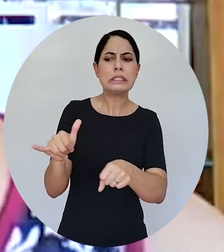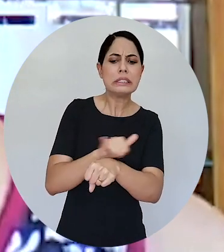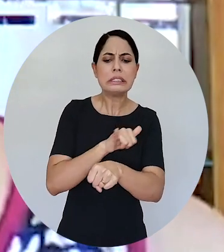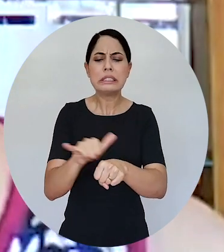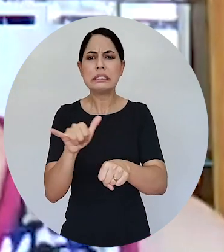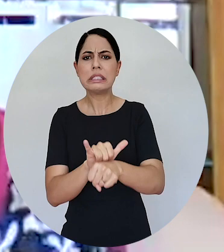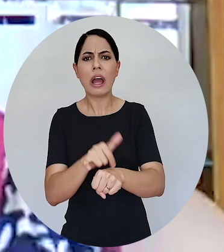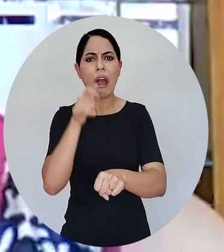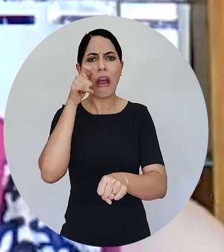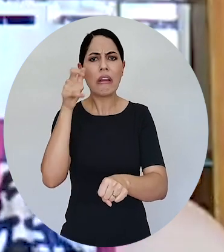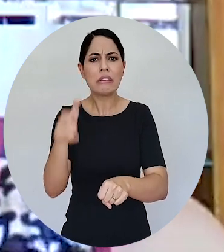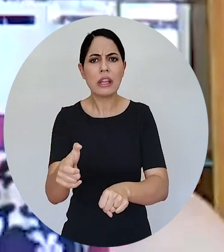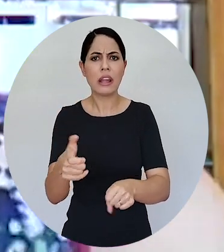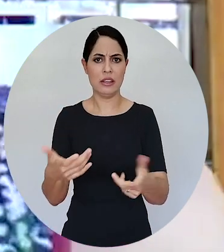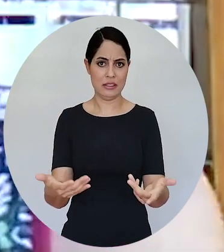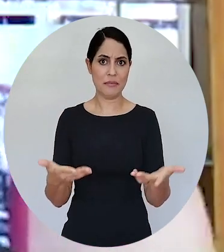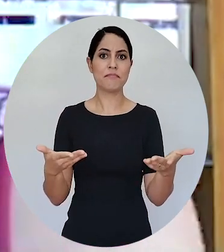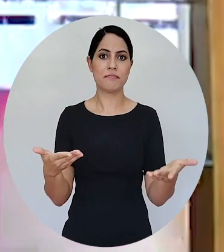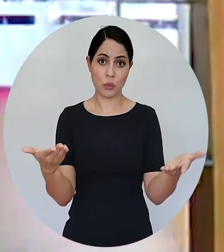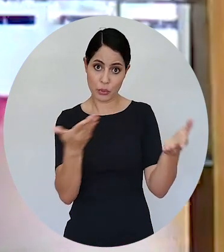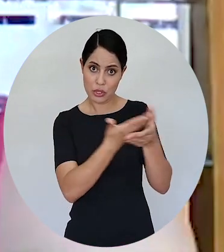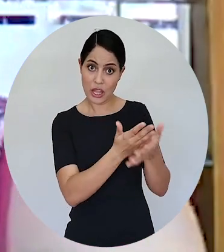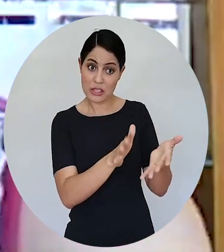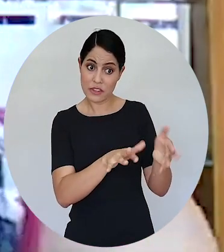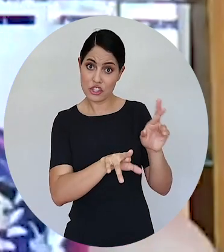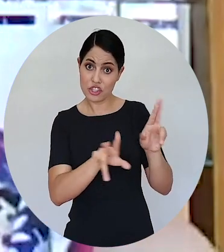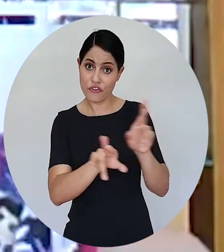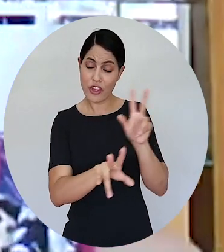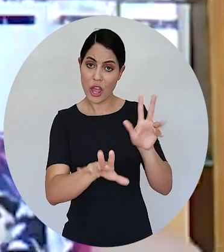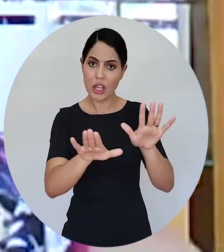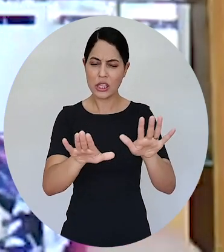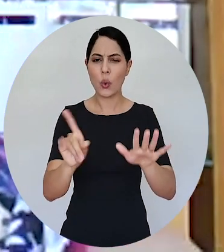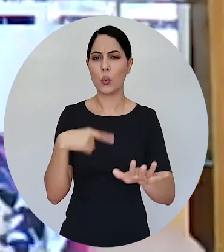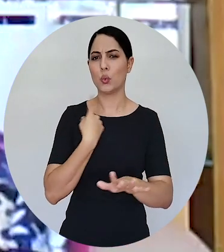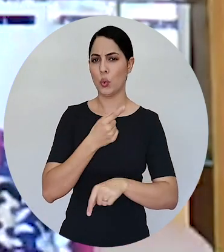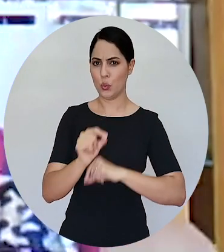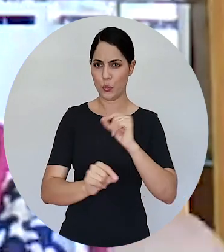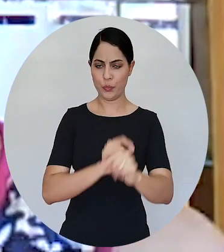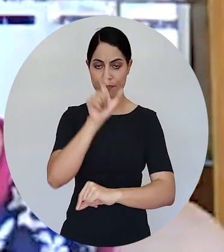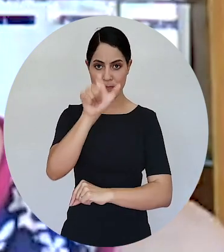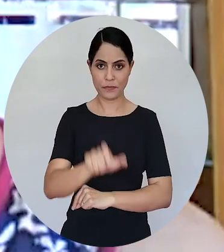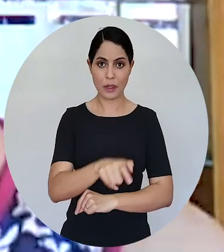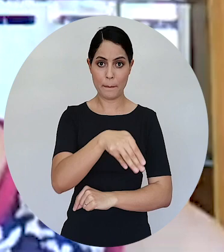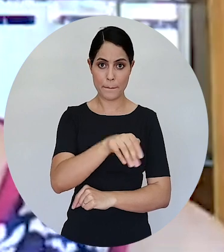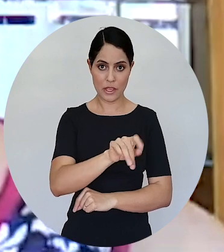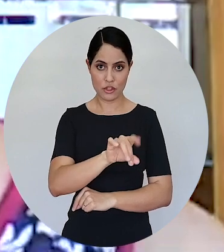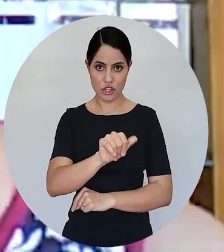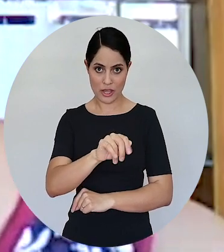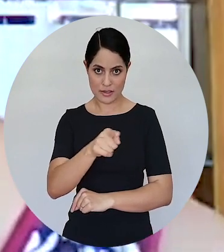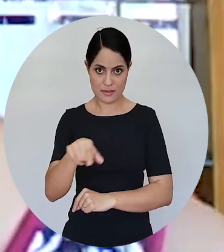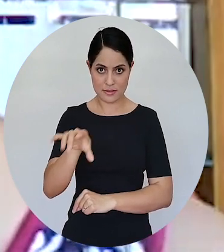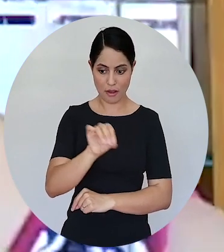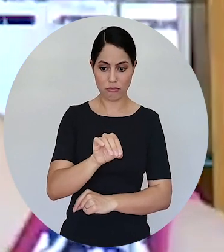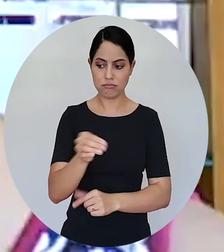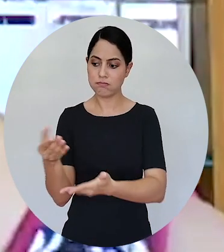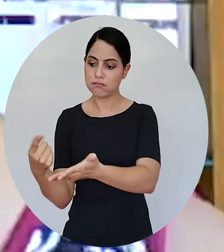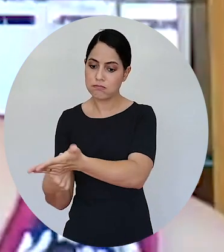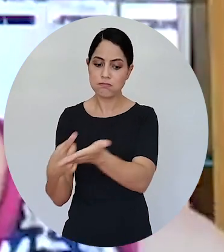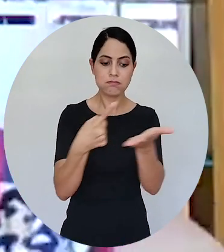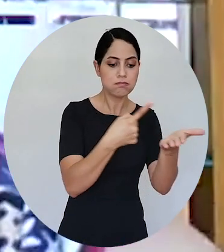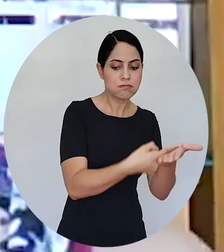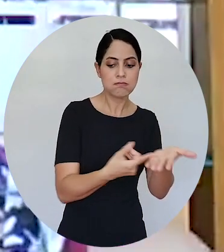um outro formato de interesse que não o pedido num processo, né? Então, quando a gente consegue, na